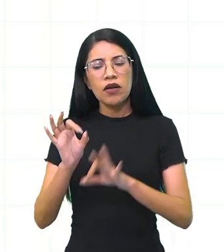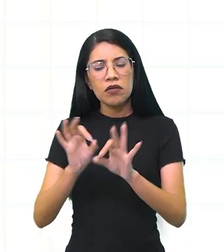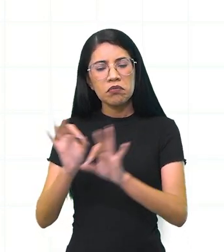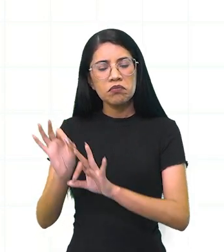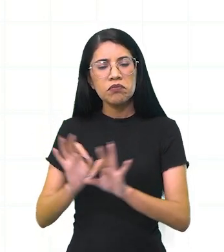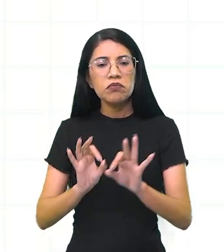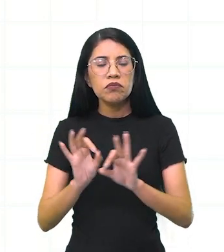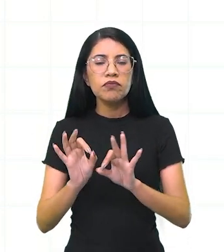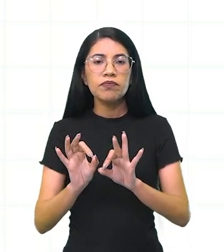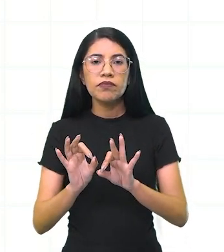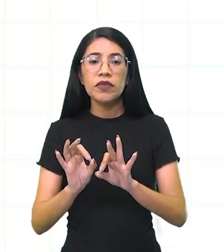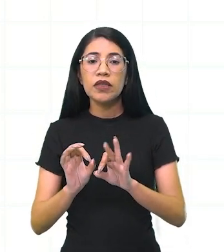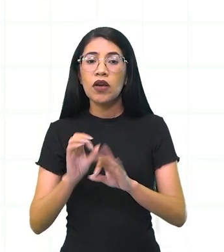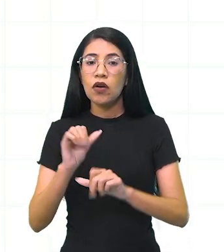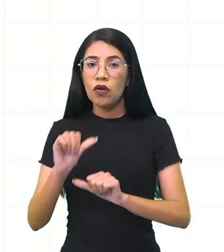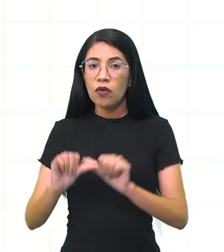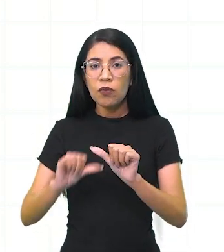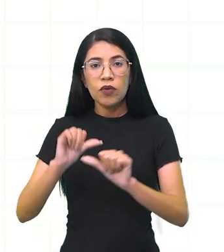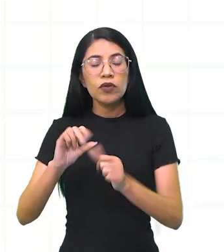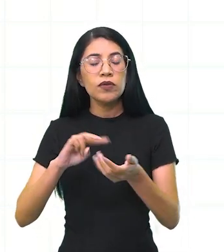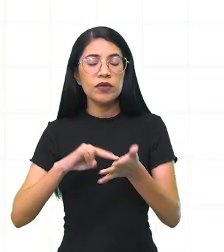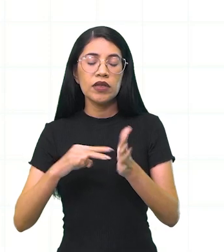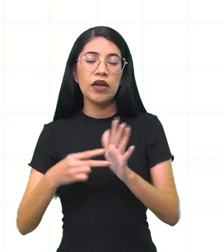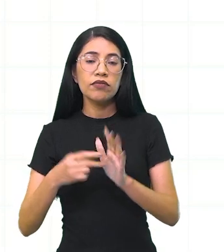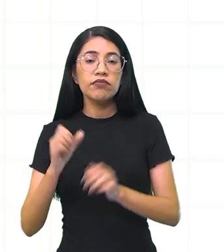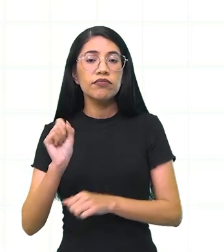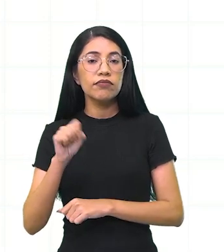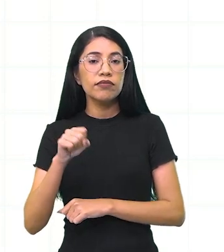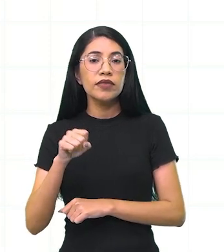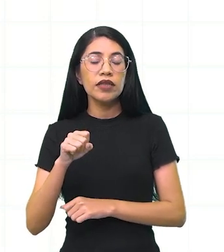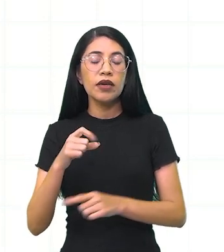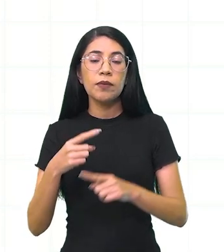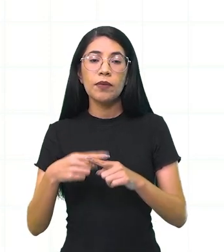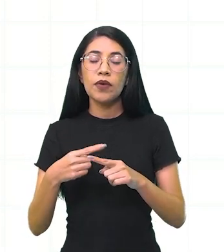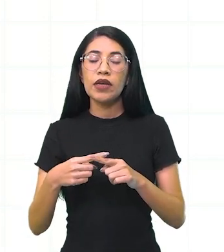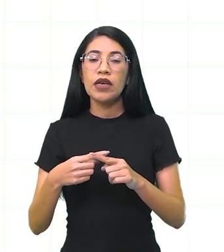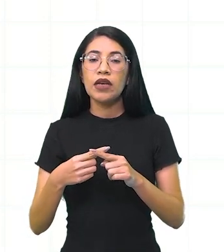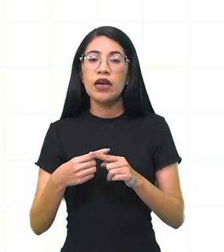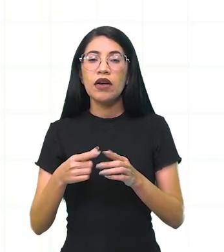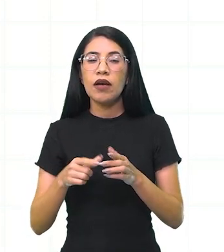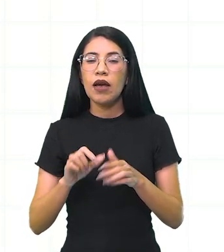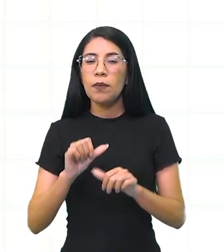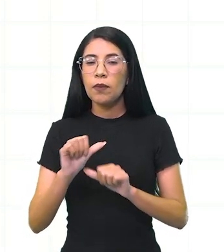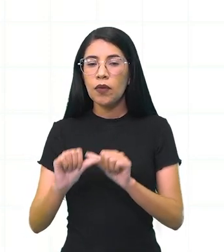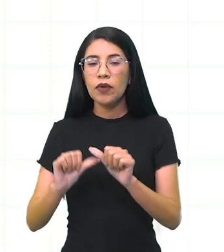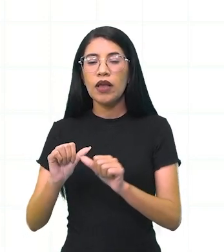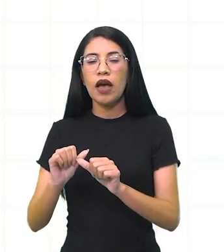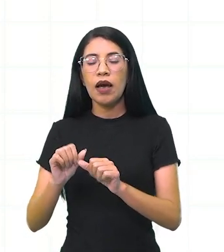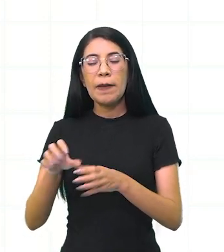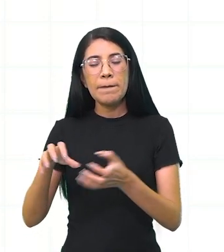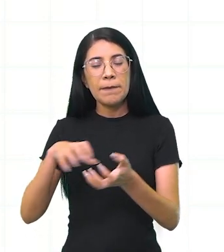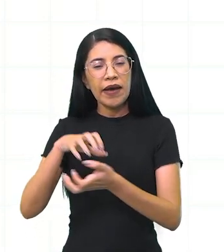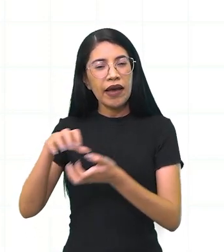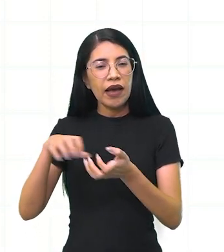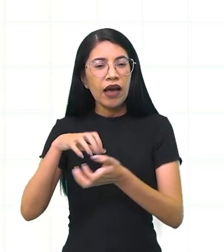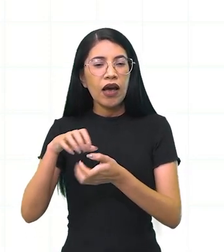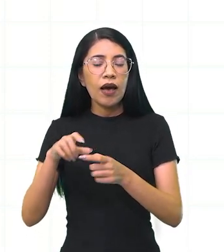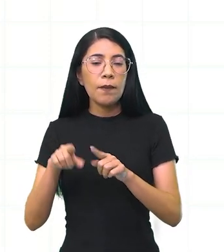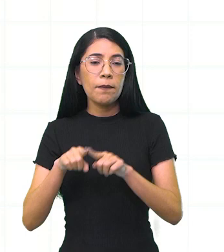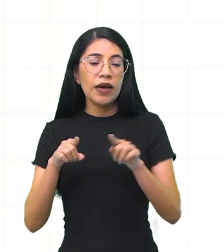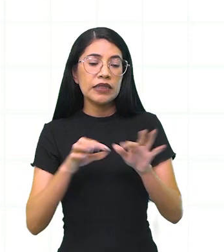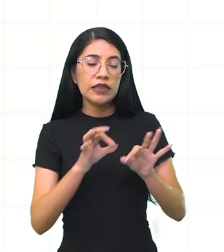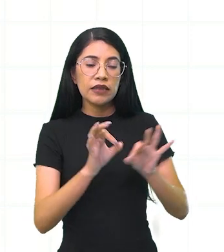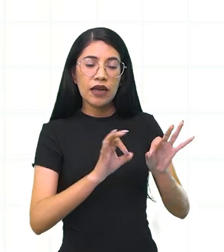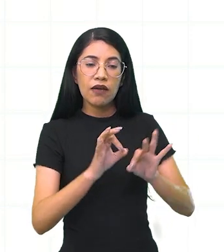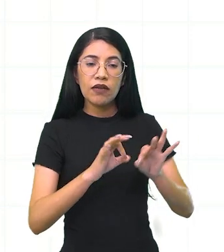arrumada, eu tive alteração de sentido? Tive, Uma coisa ela está mal arrumada, bagunçada, e outra coisa ela está